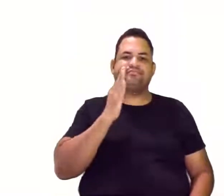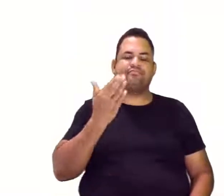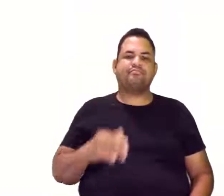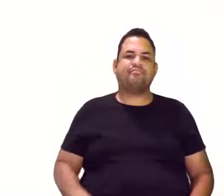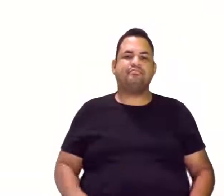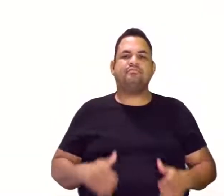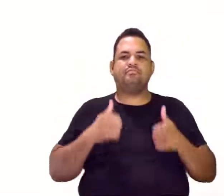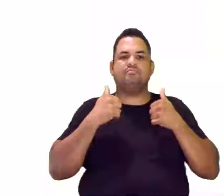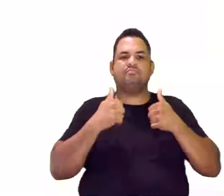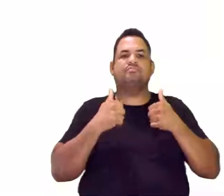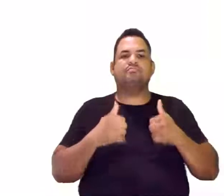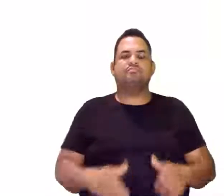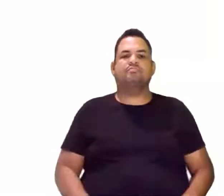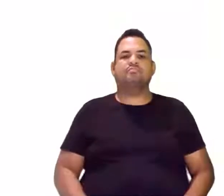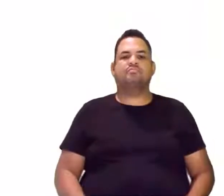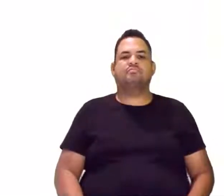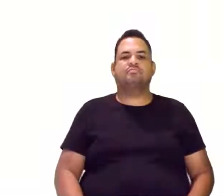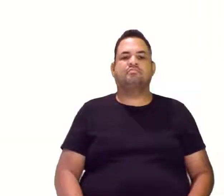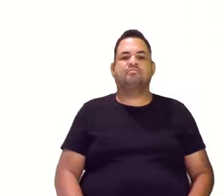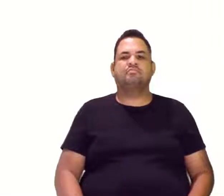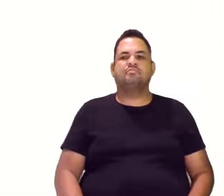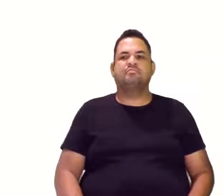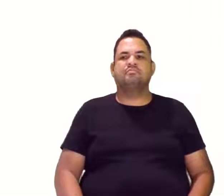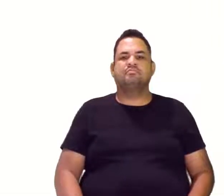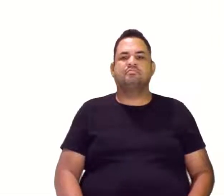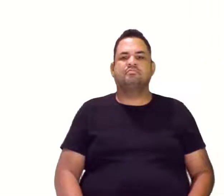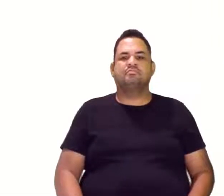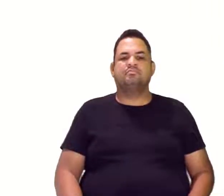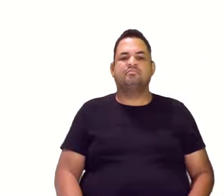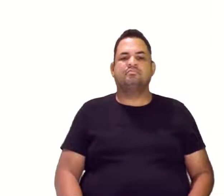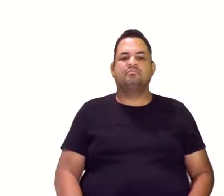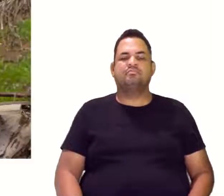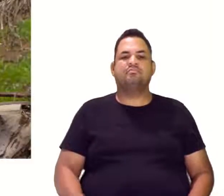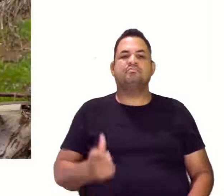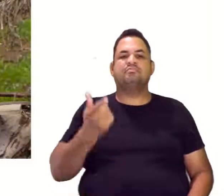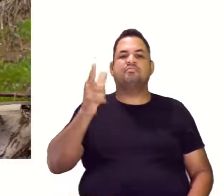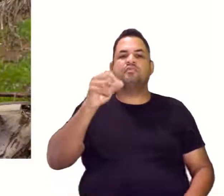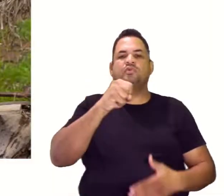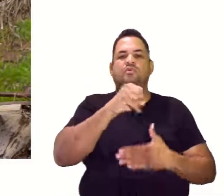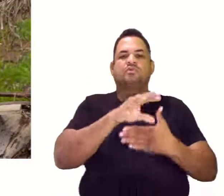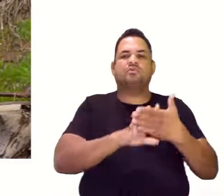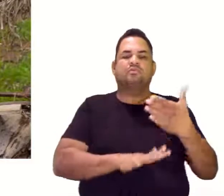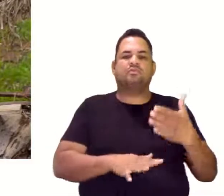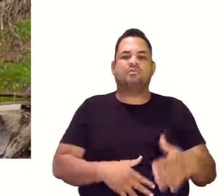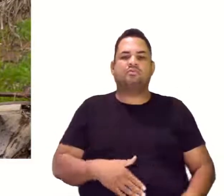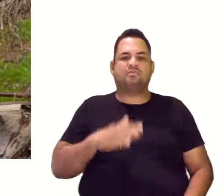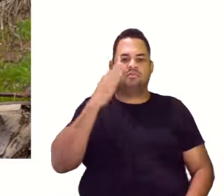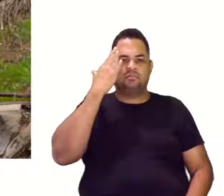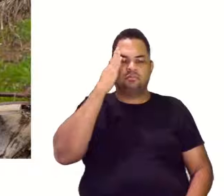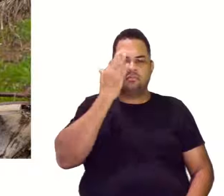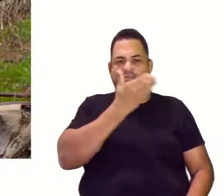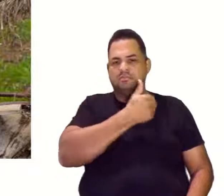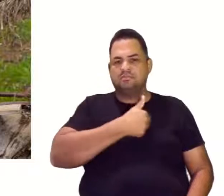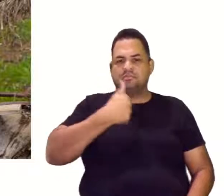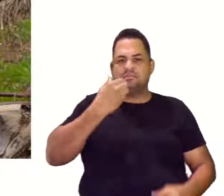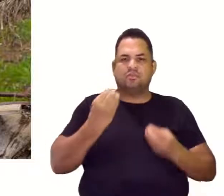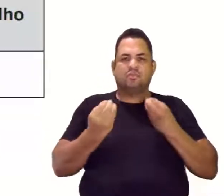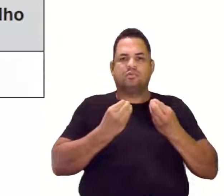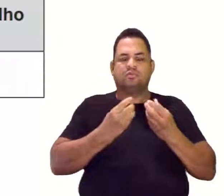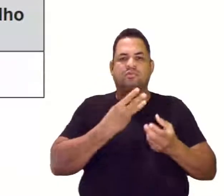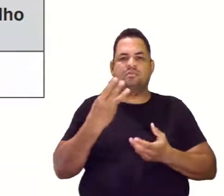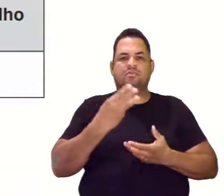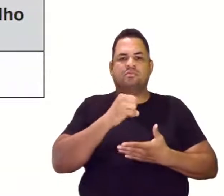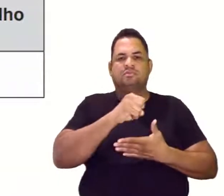Beleza? Beleza. Então vamos lá agora para mais uma questão. Vamos lá, entender melhor como funciona agora a